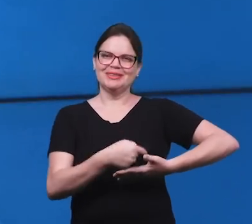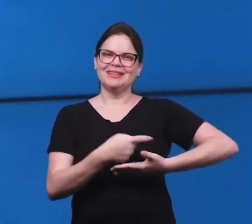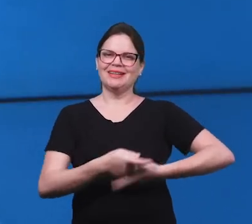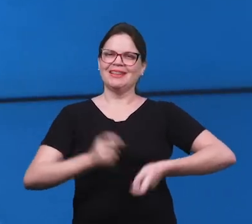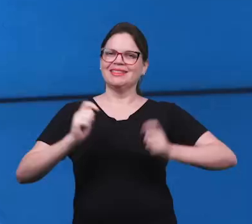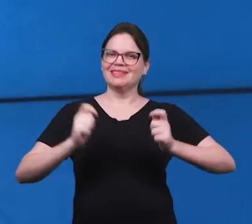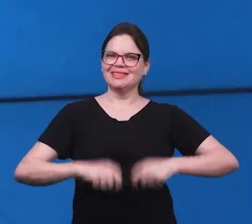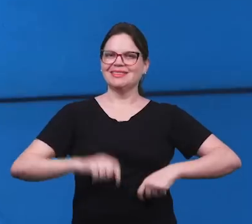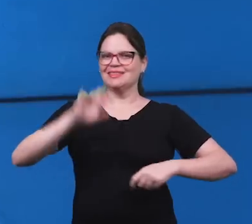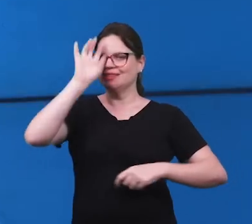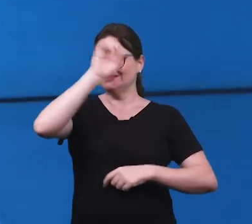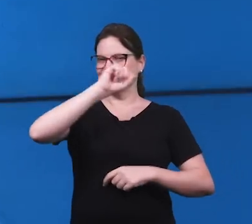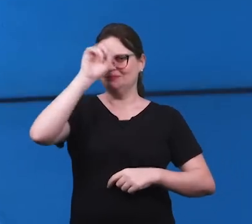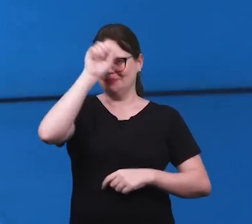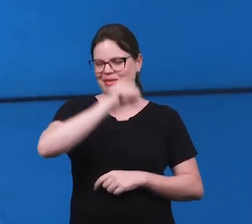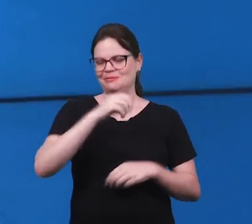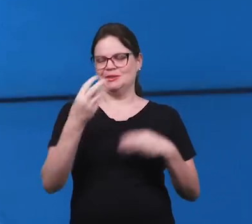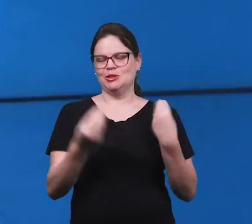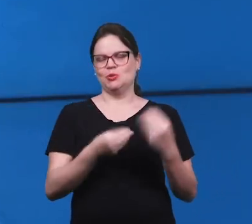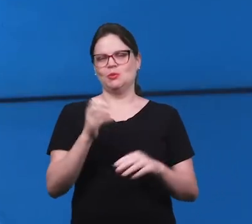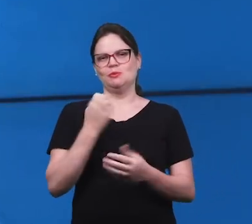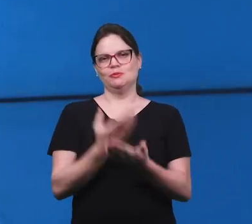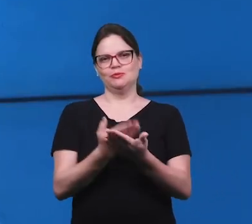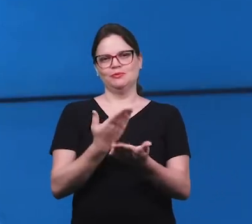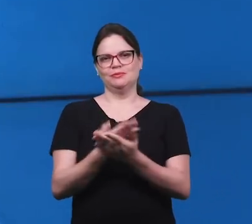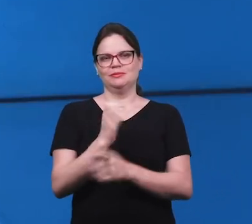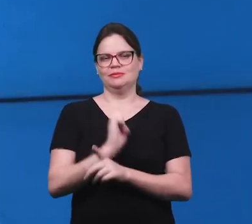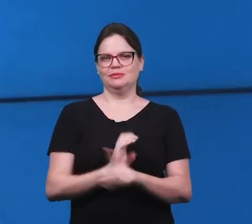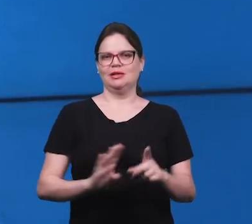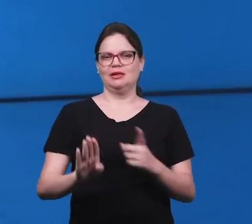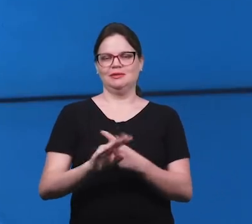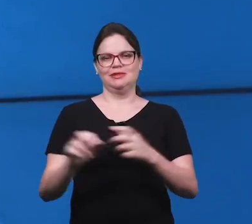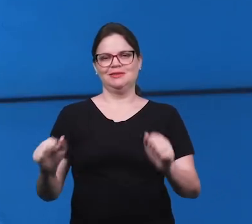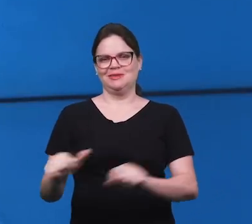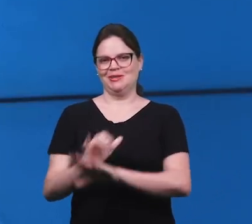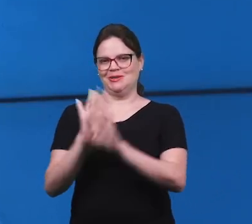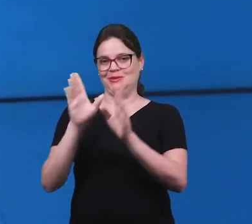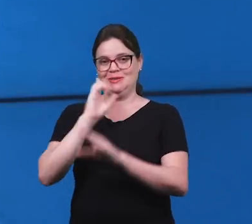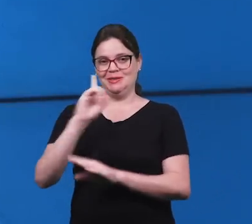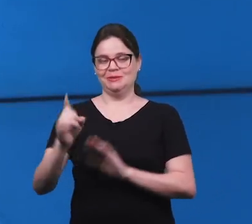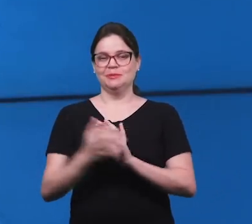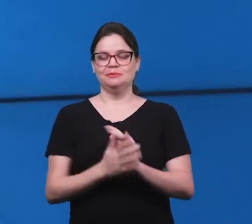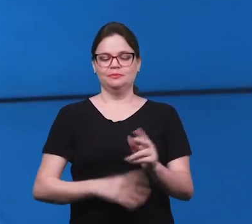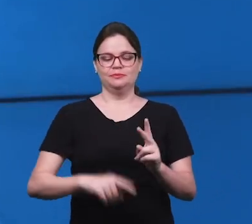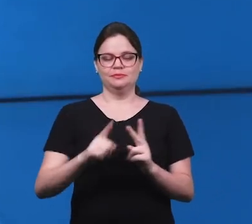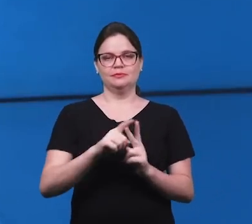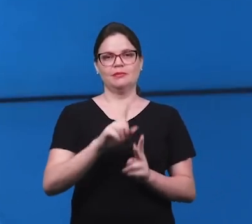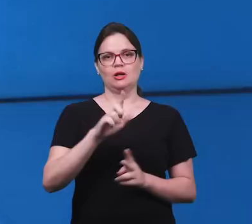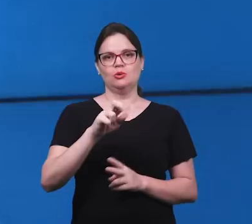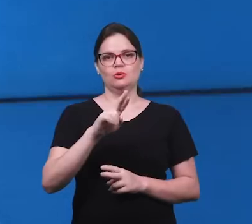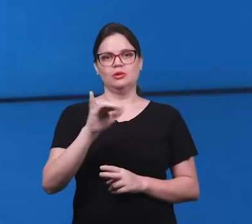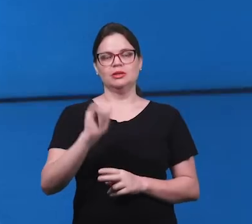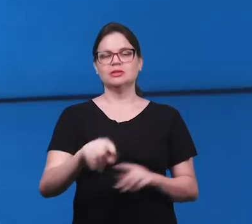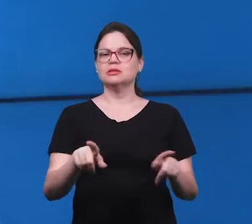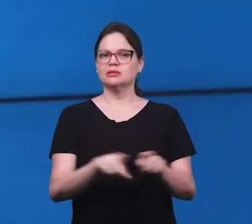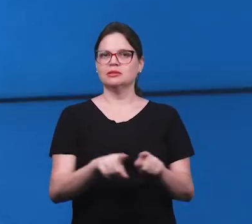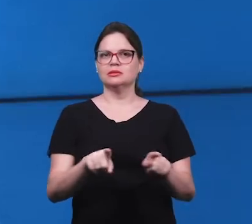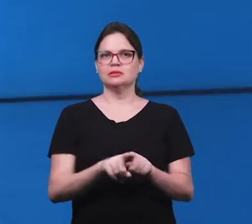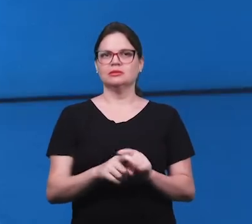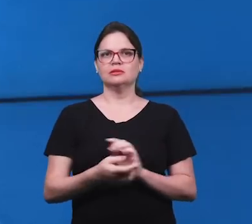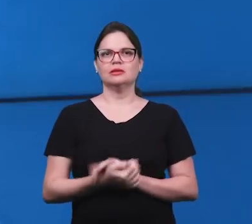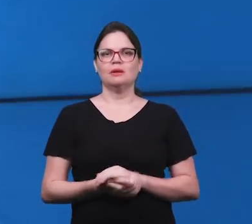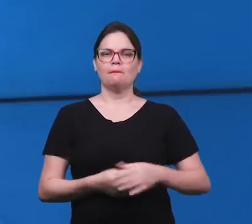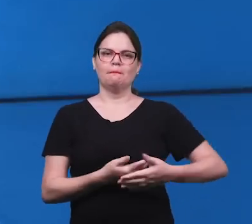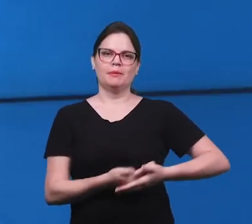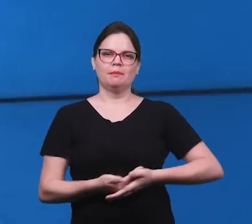poderem assimilar o ensino da escola bíblica. Glória seja dada ao nome do Senhor. Temos também a Luísa, lá de Fortaleza. A